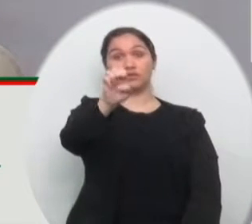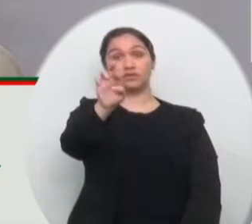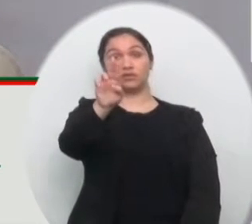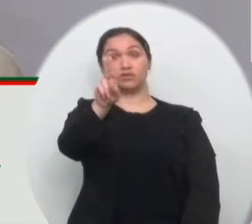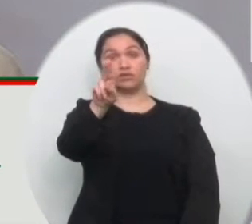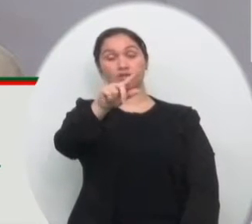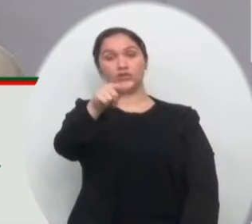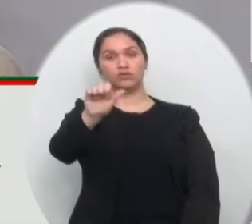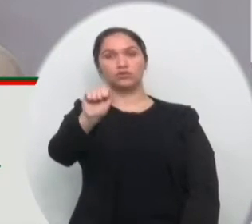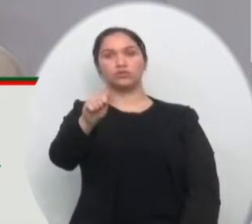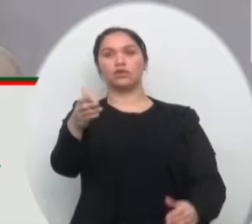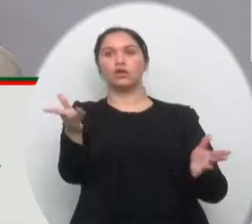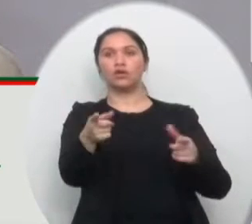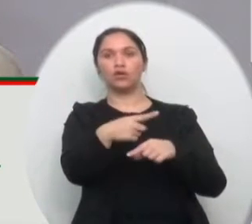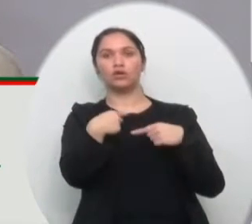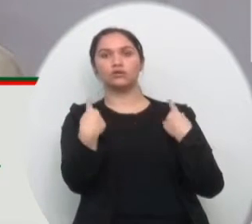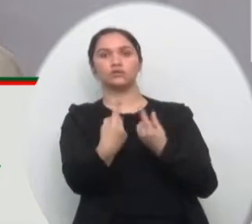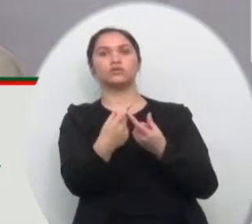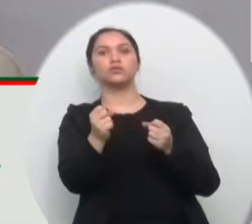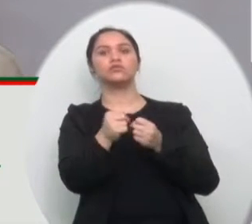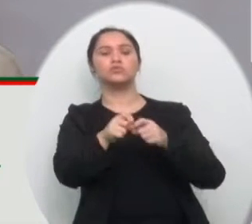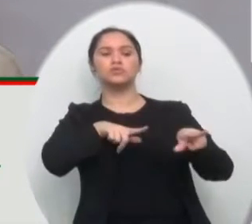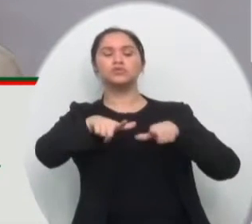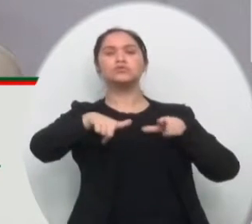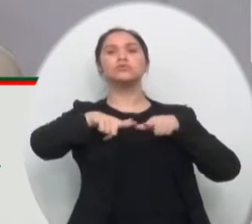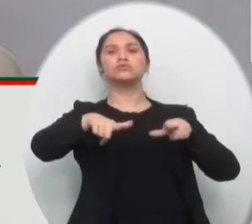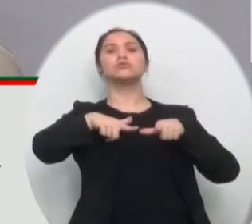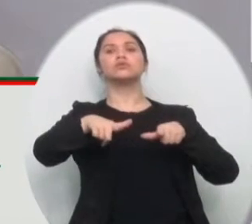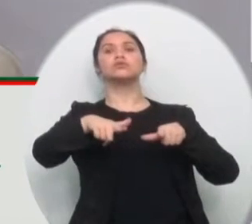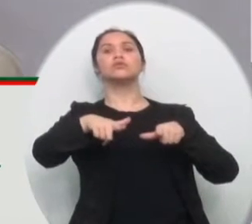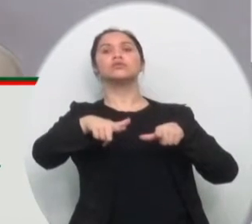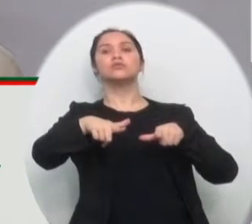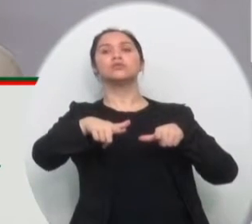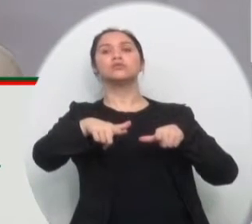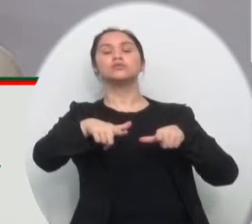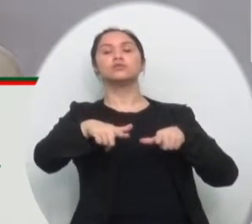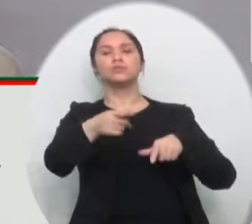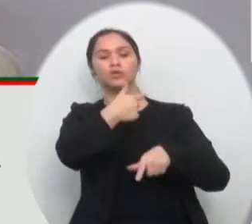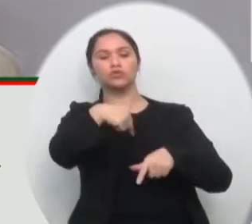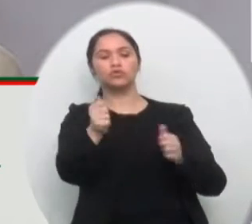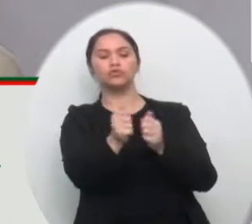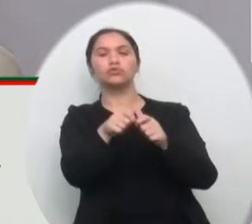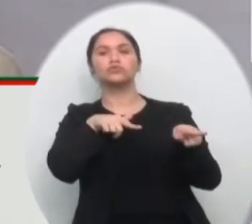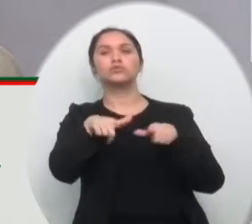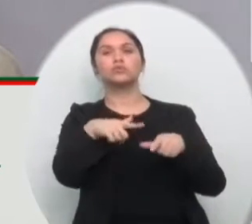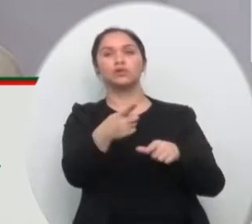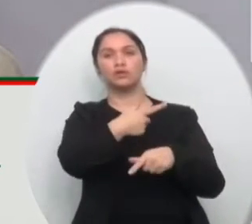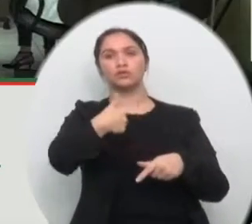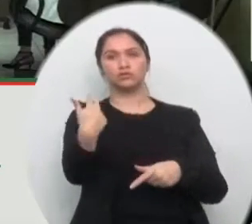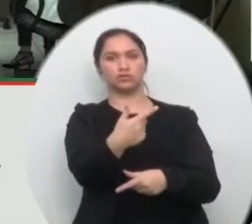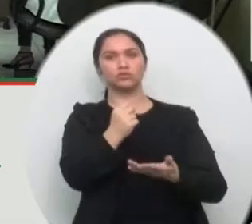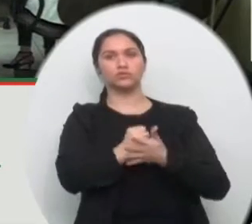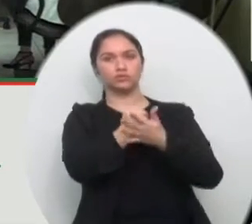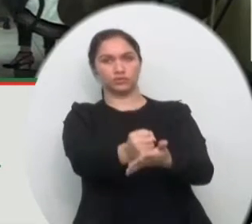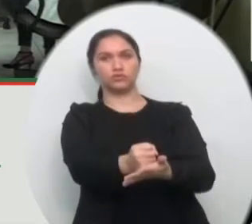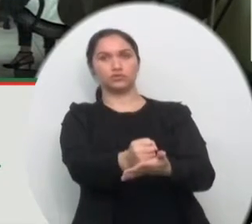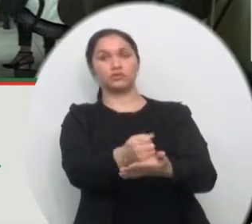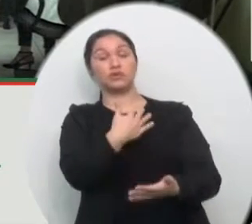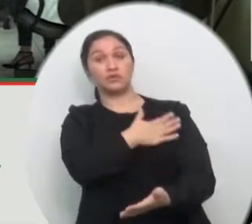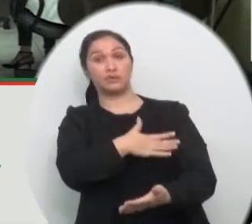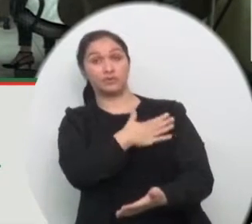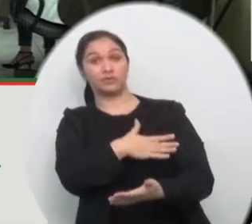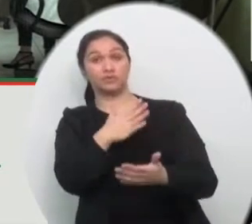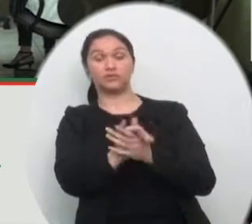ação. Vamos trabalhar, certo? Vamos conversar junto aí. É isso aí, pode contar comigo aí, tamo junto. Eu gostaria